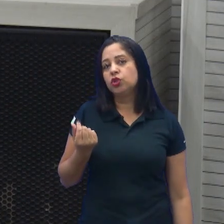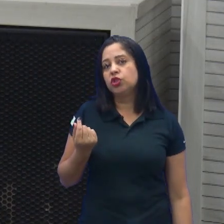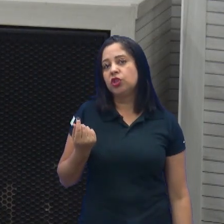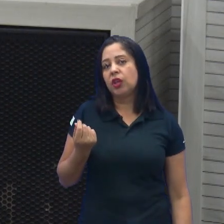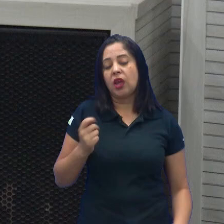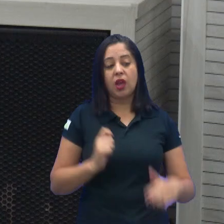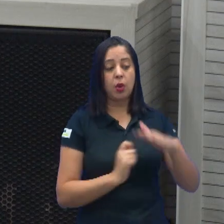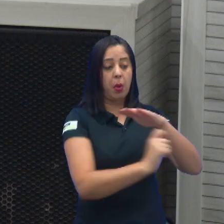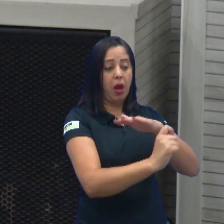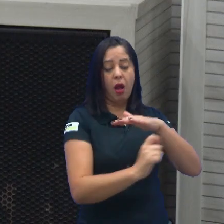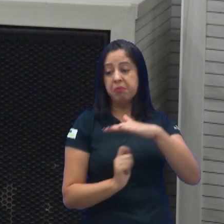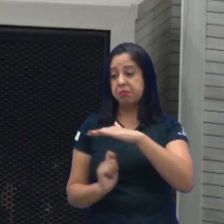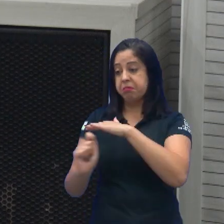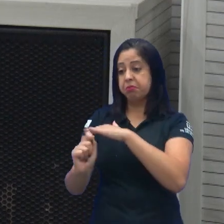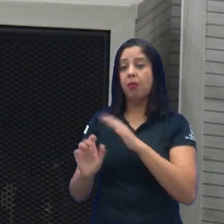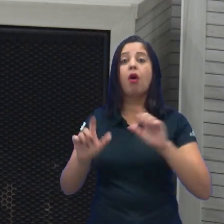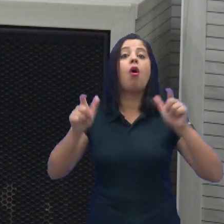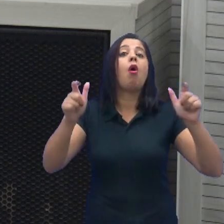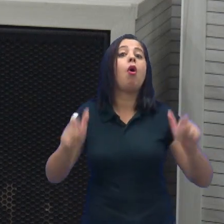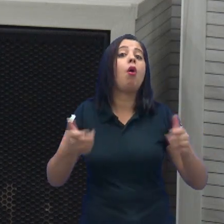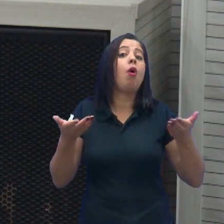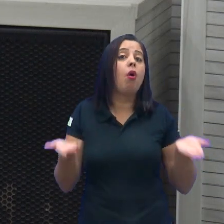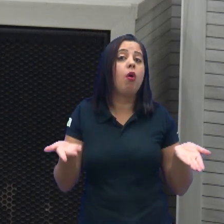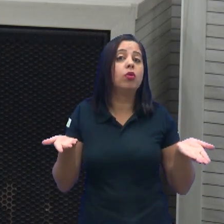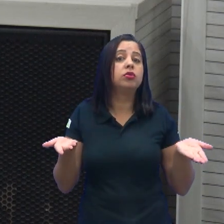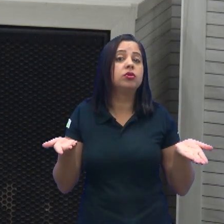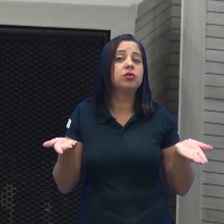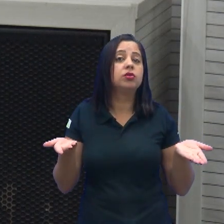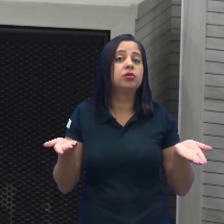Para a empresa de ônibus? Está indo para o município?